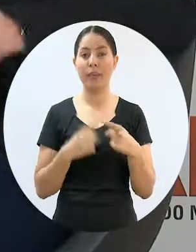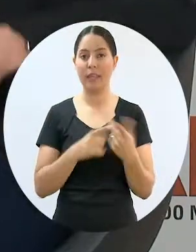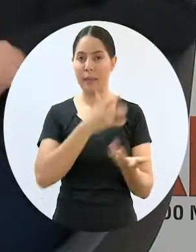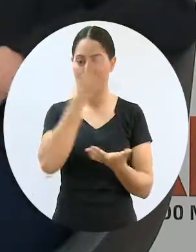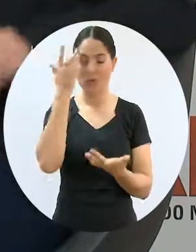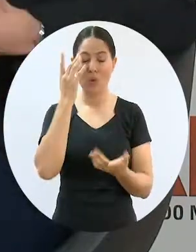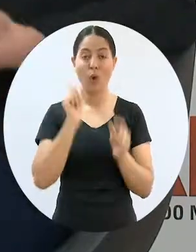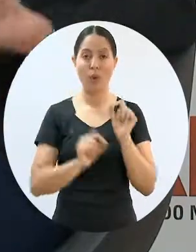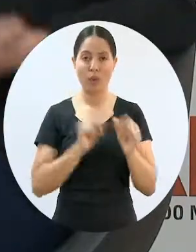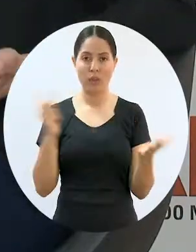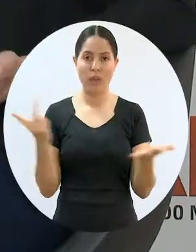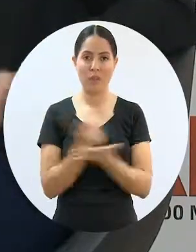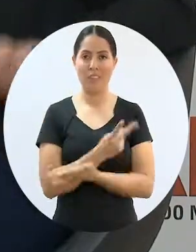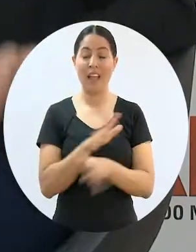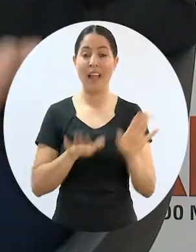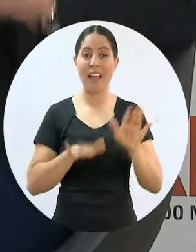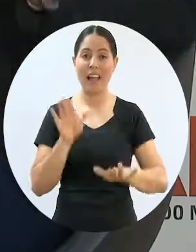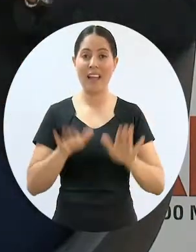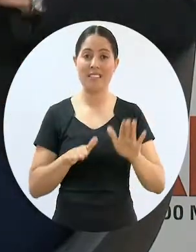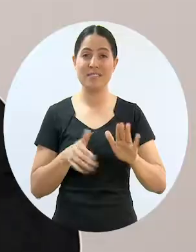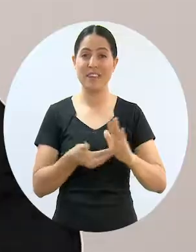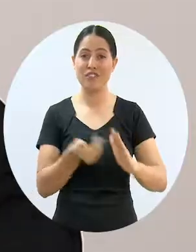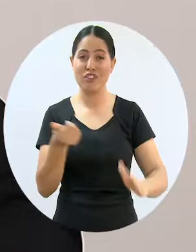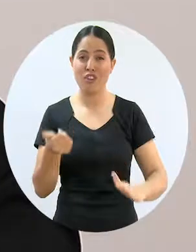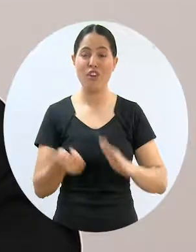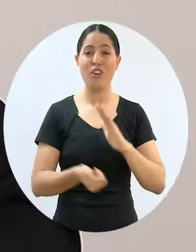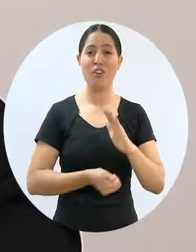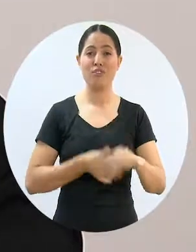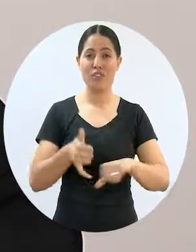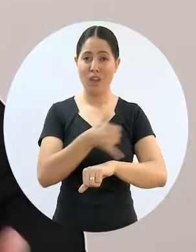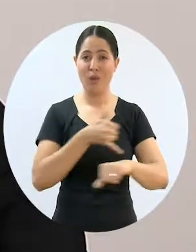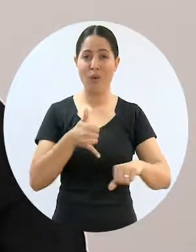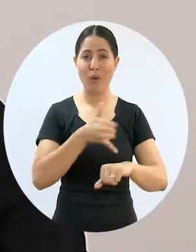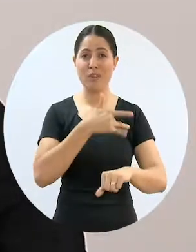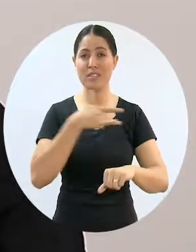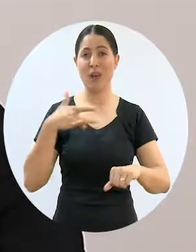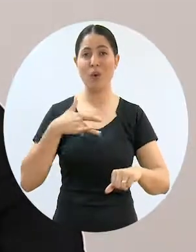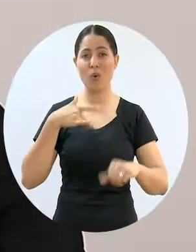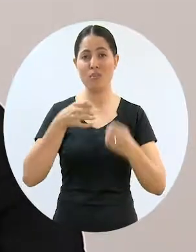podem estar colocando em risco a própria saúde. E no